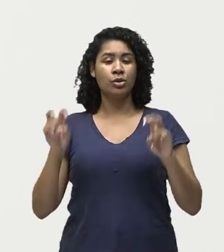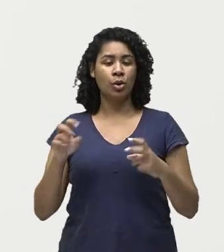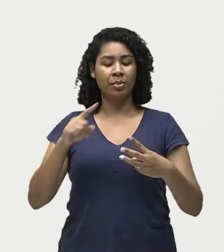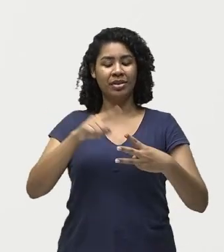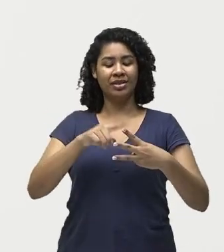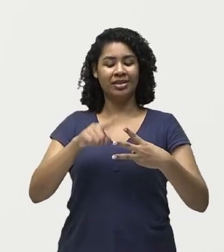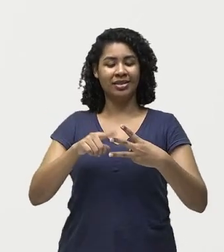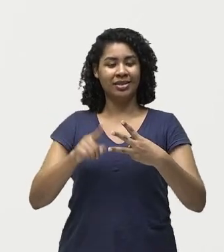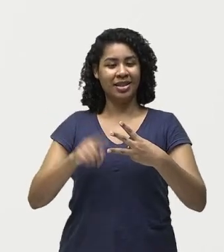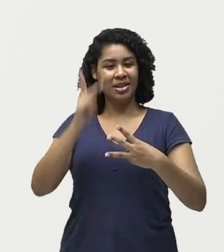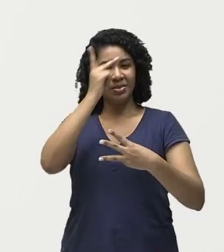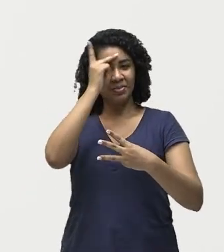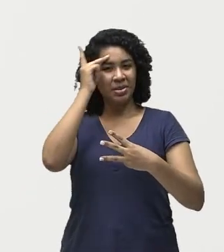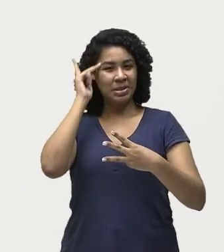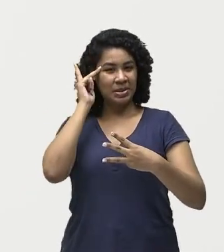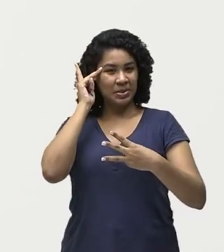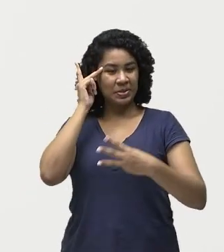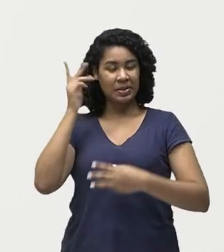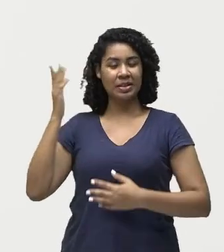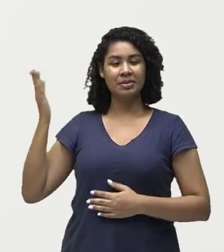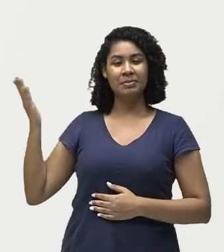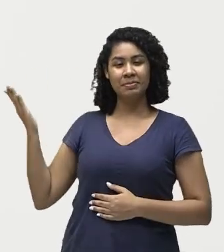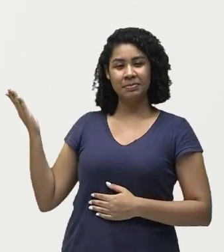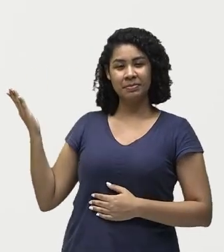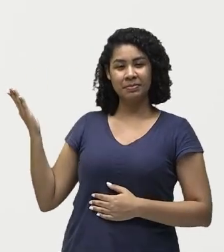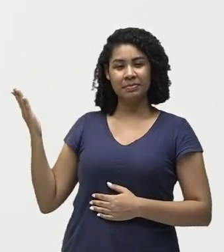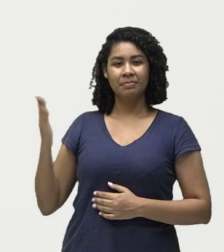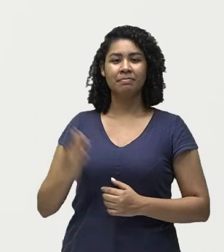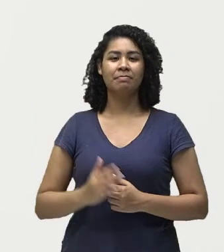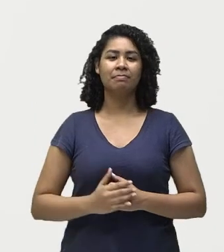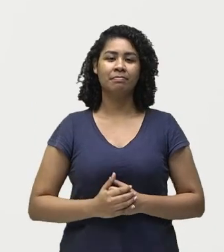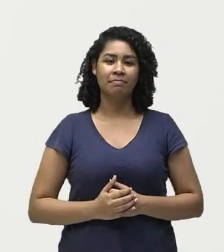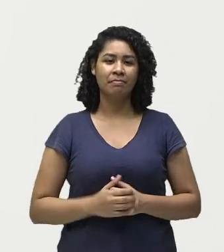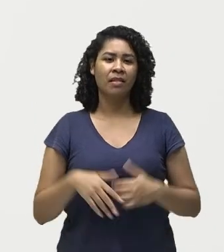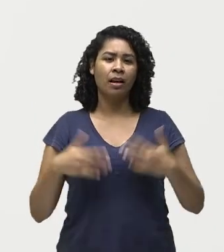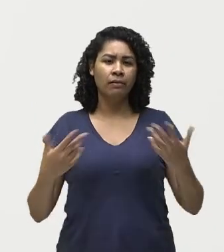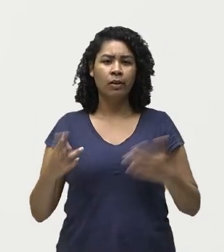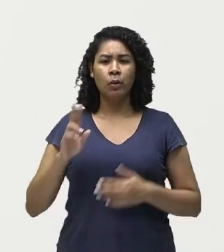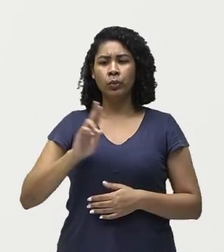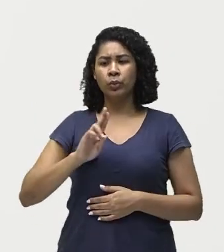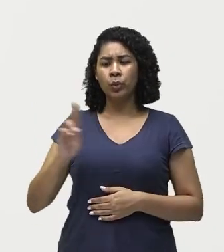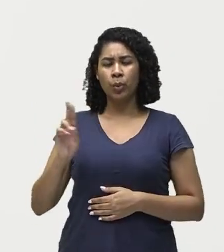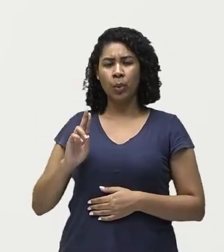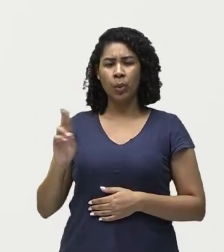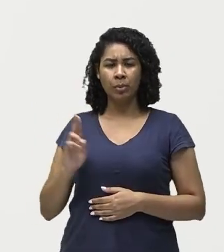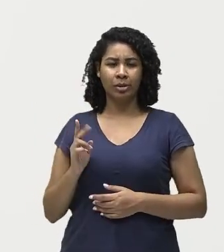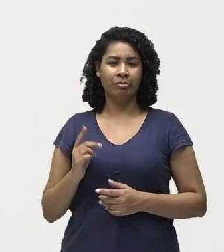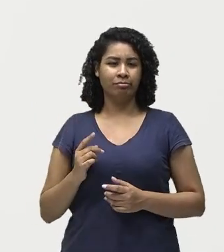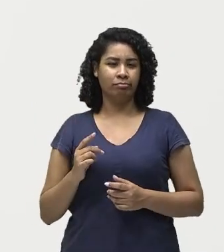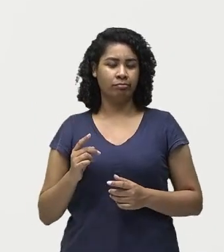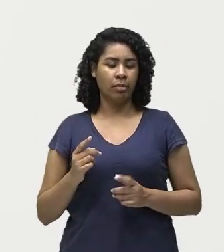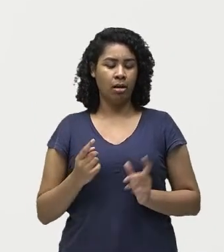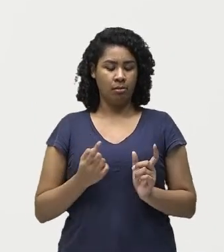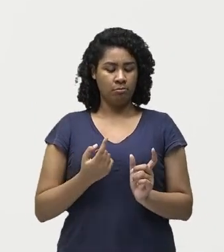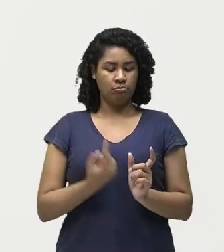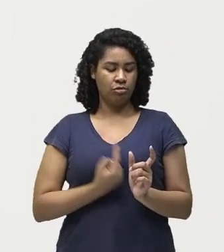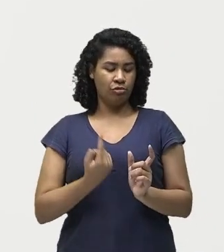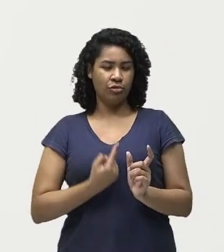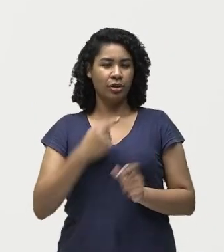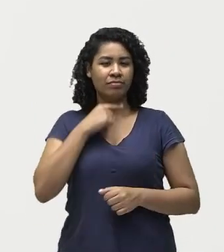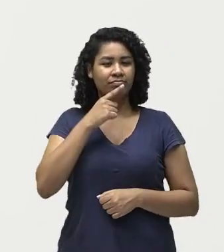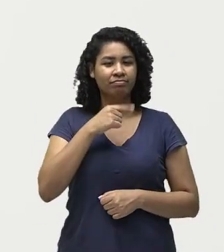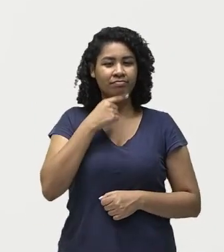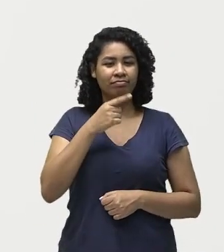Sammy, Victoria and Danny. Não dava para usar nenhum pronome do singular por essa razão,